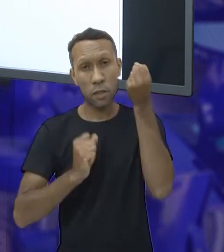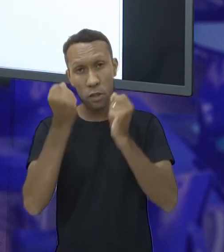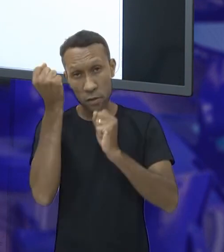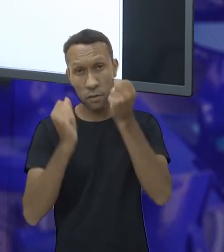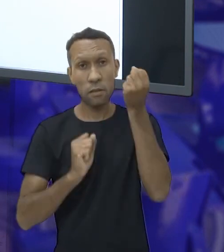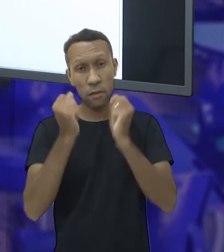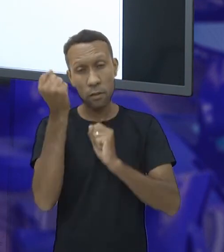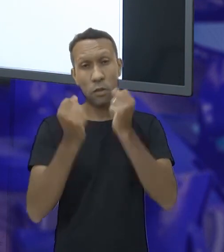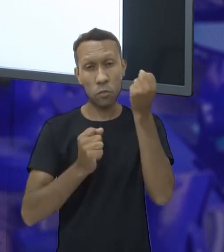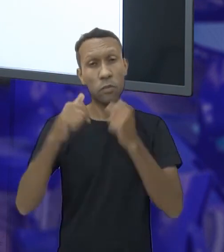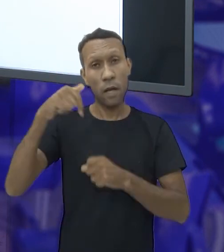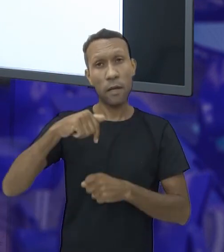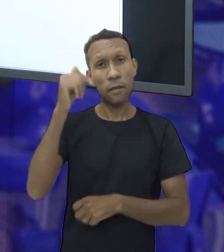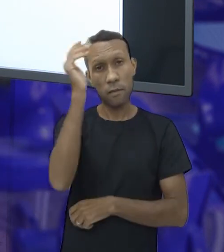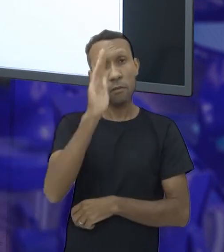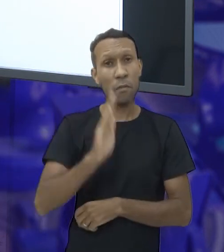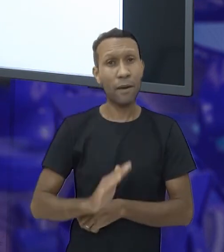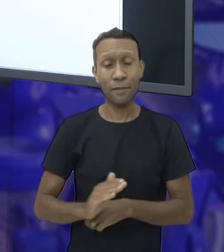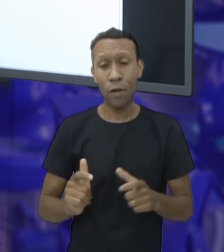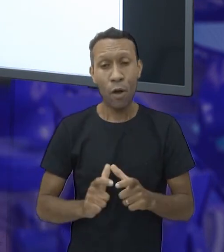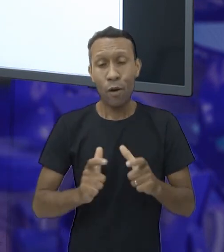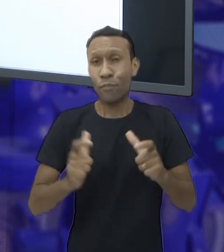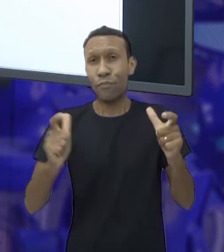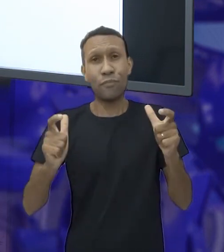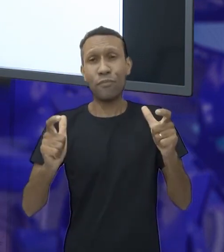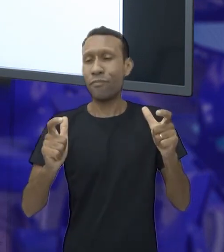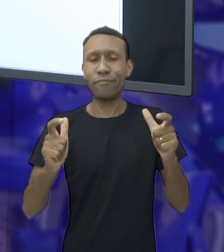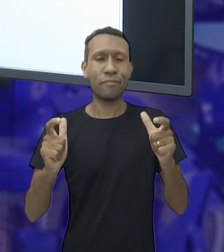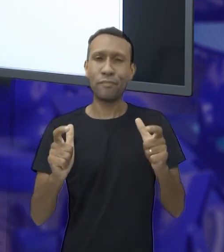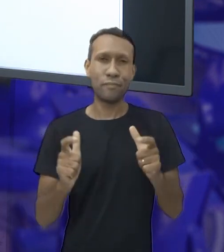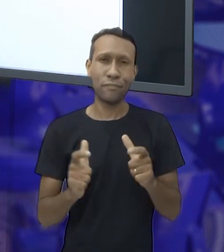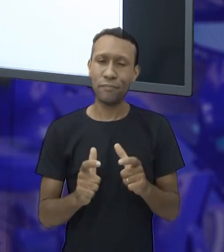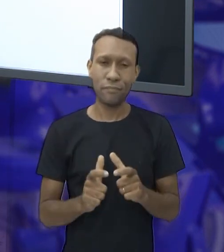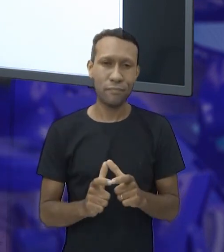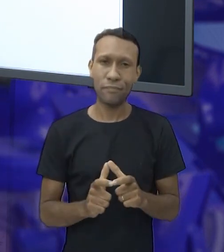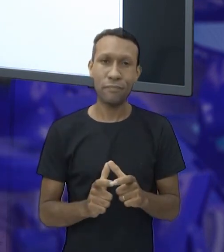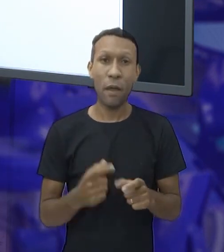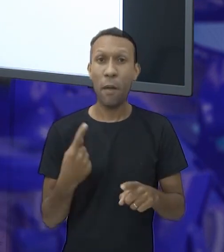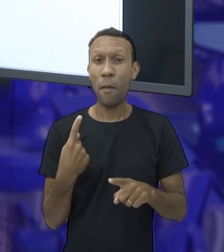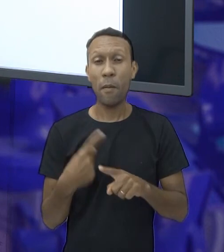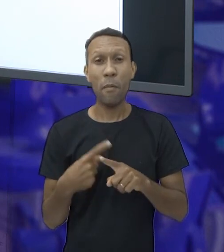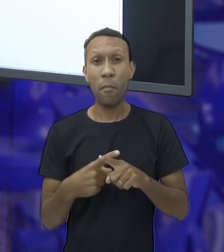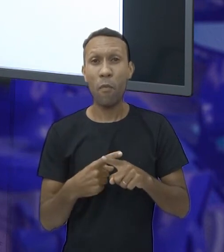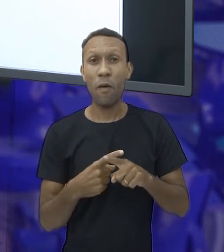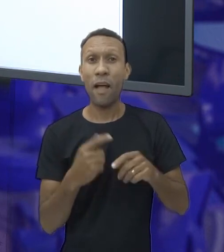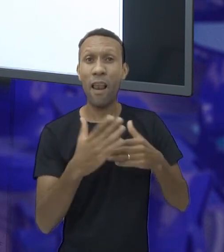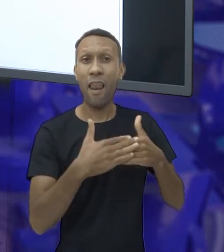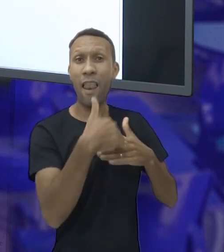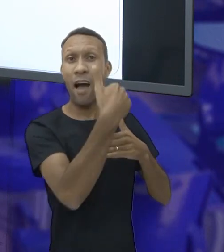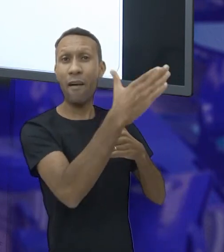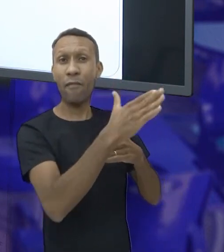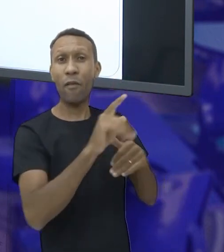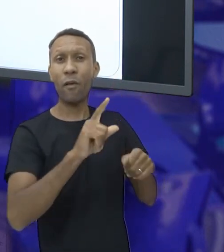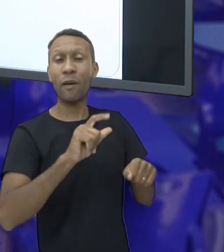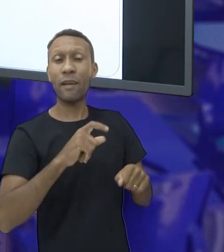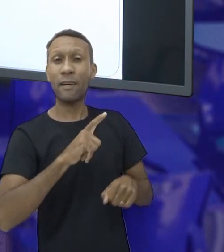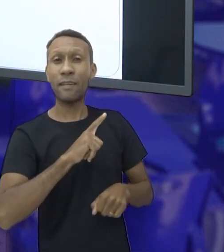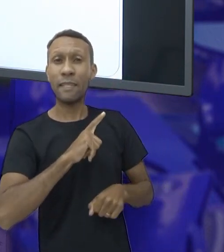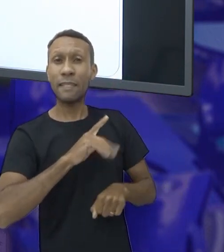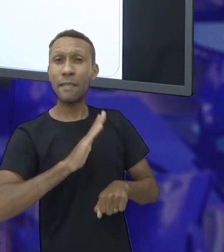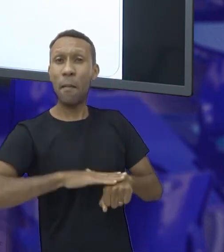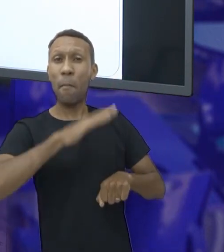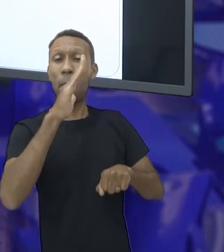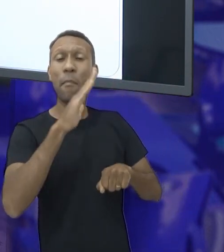setor automobilístico do Brasil, não chegaram a se desenvolver. Por quê? Porque foram engolidas pelo poder econômico e tecnológico